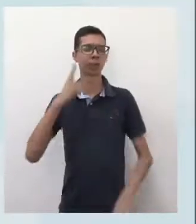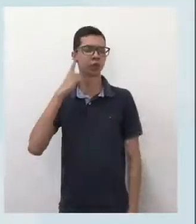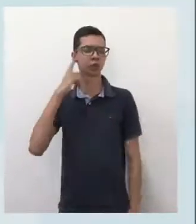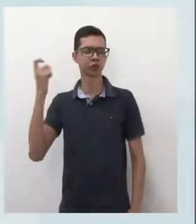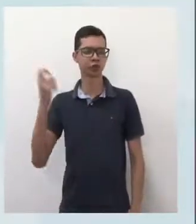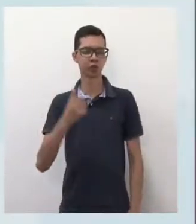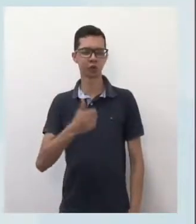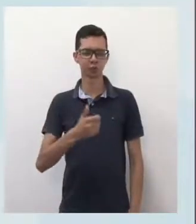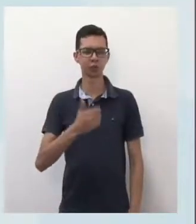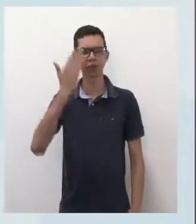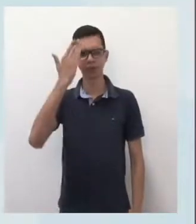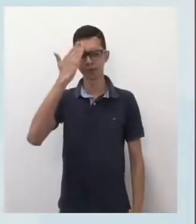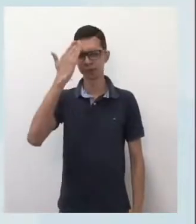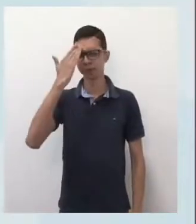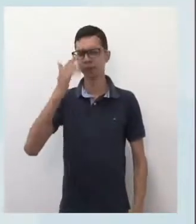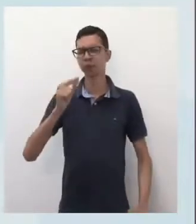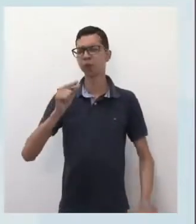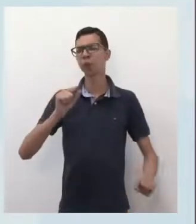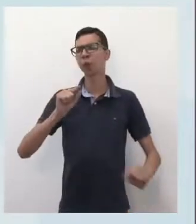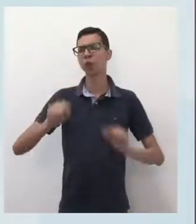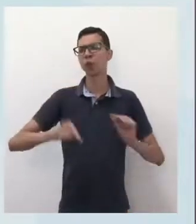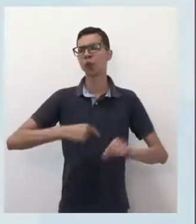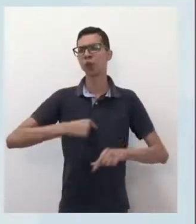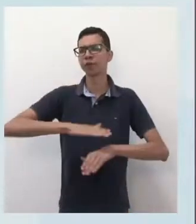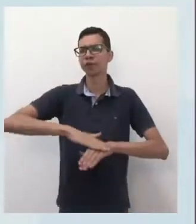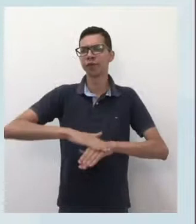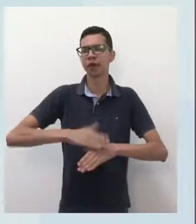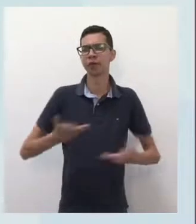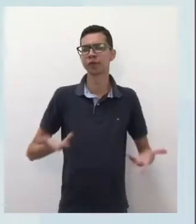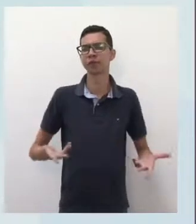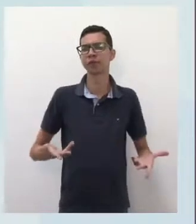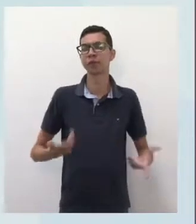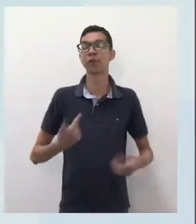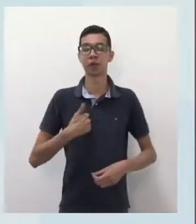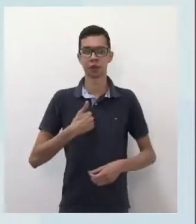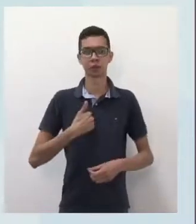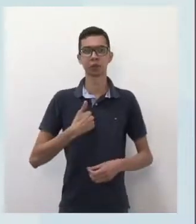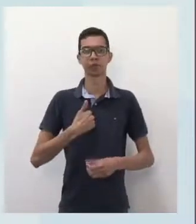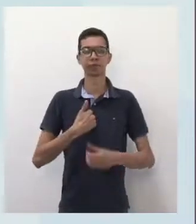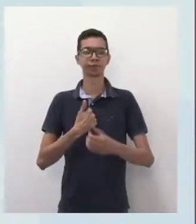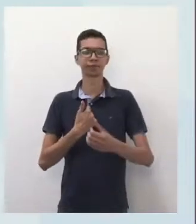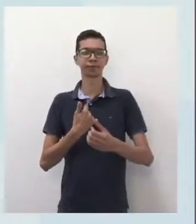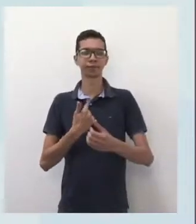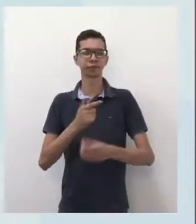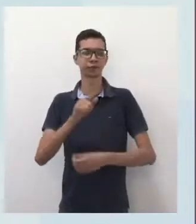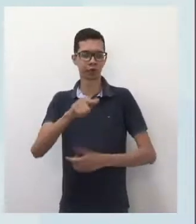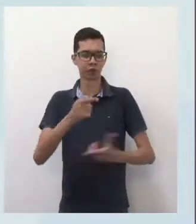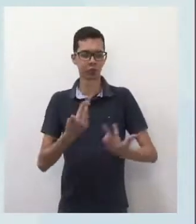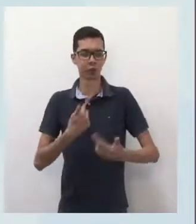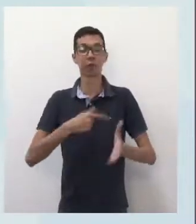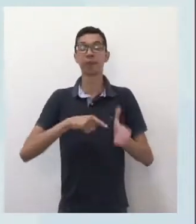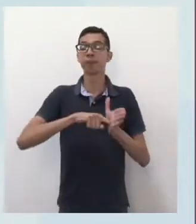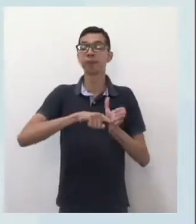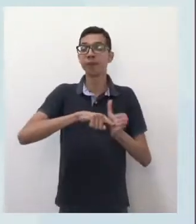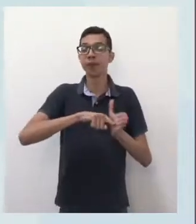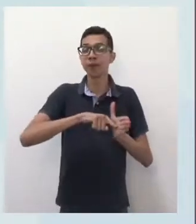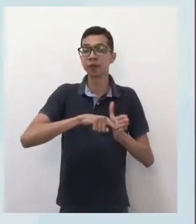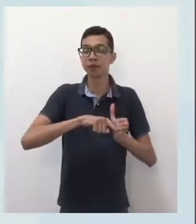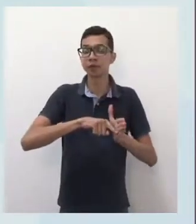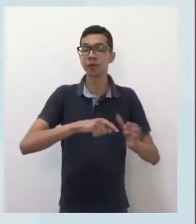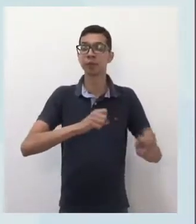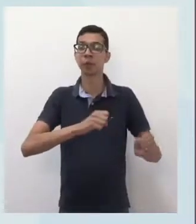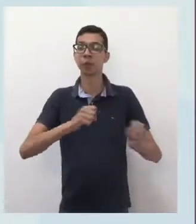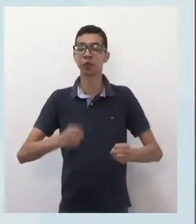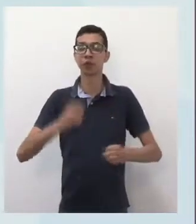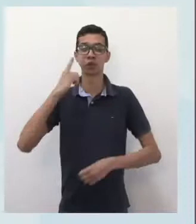que eu faria se eu fosse você? Eu faria uma pesquisazinha para entender um pouquinho sobre potência sonora, que é uma coisa